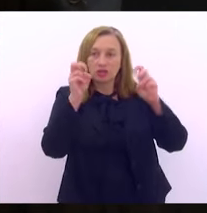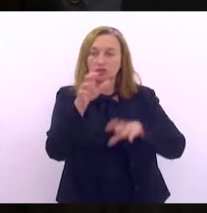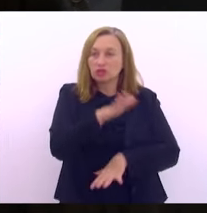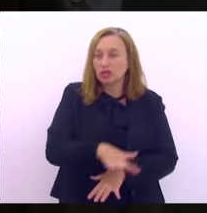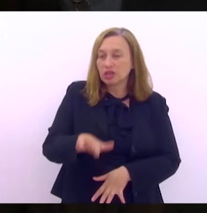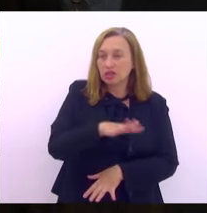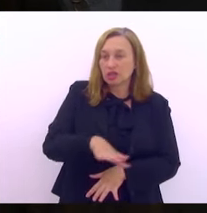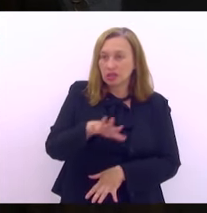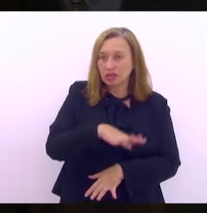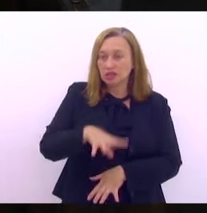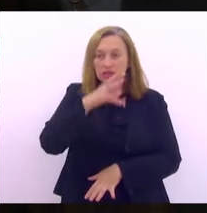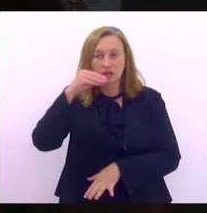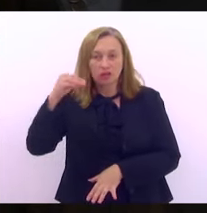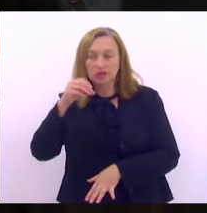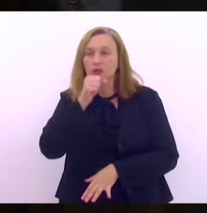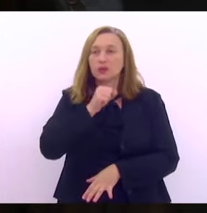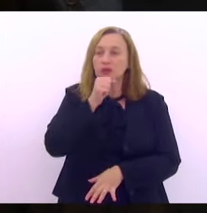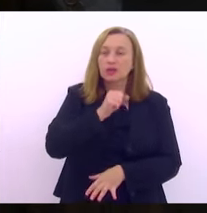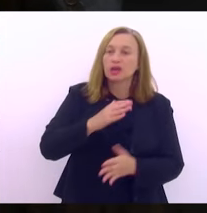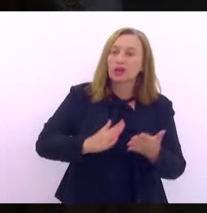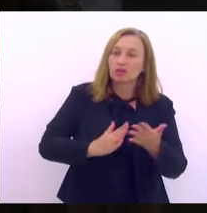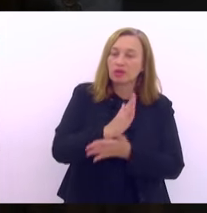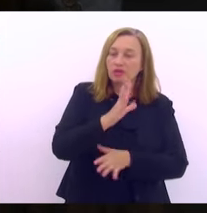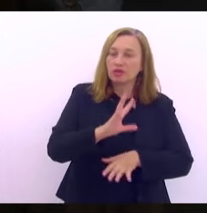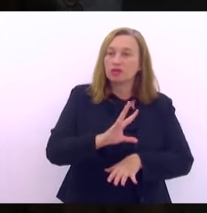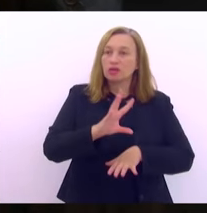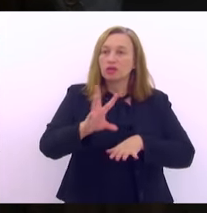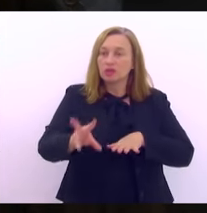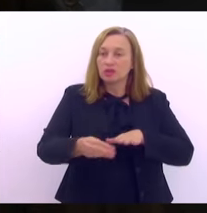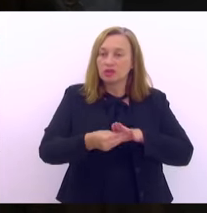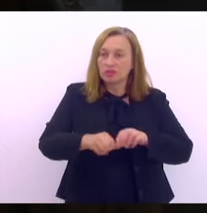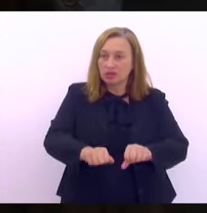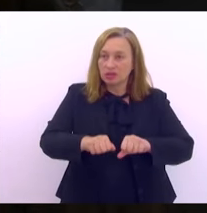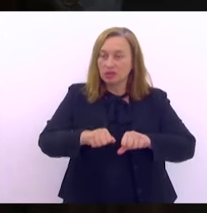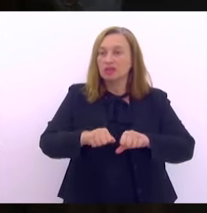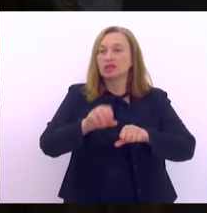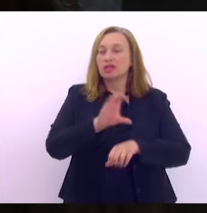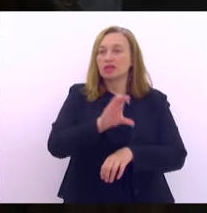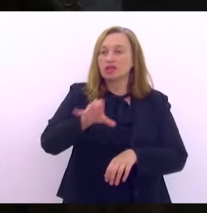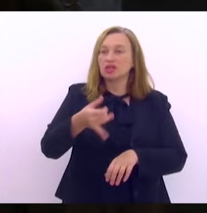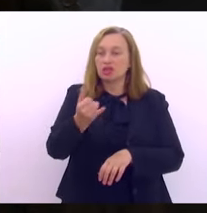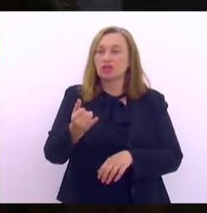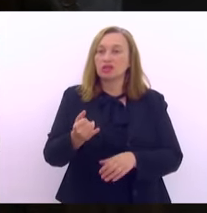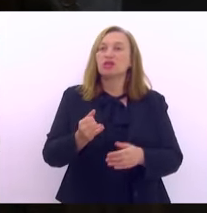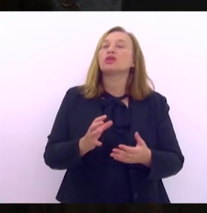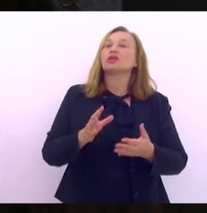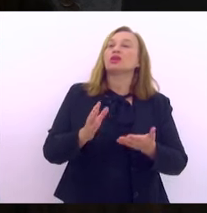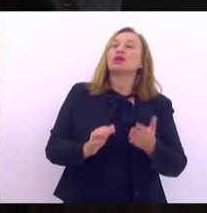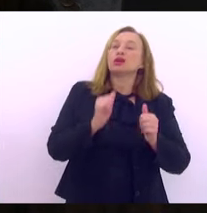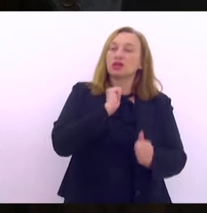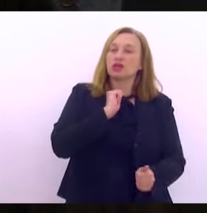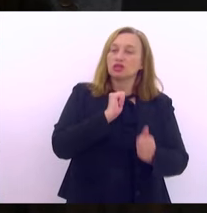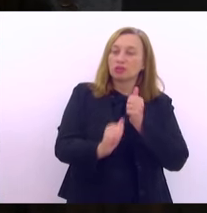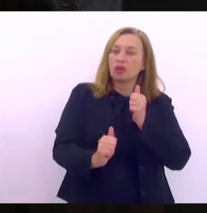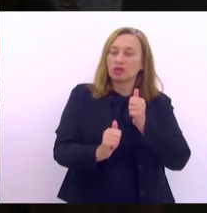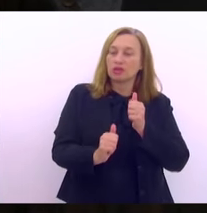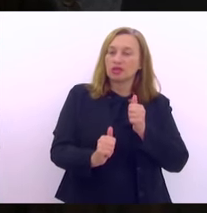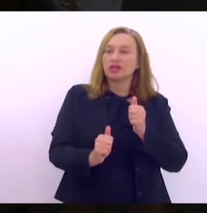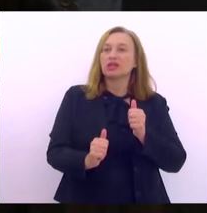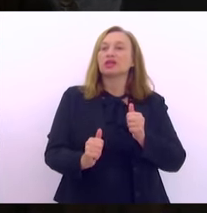Criança, do Adolescente e do Idoso, favorável com as emendas da CCJ, de Esporte e Lazer, favorável com o substitutivo da